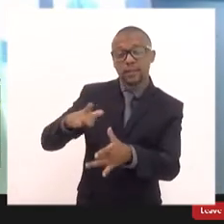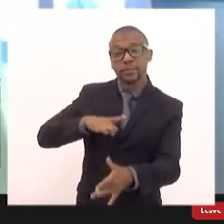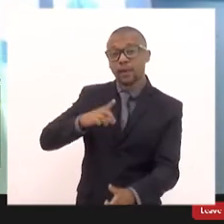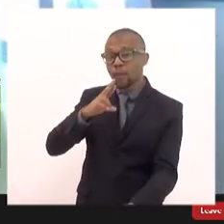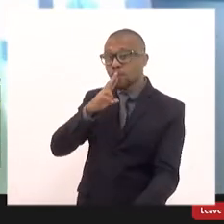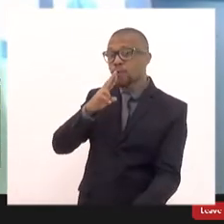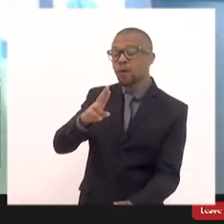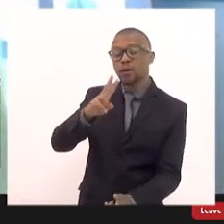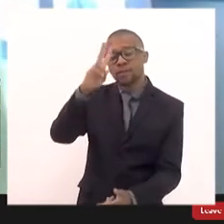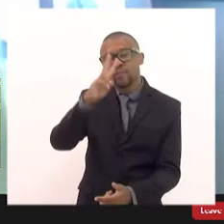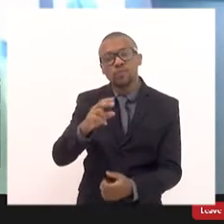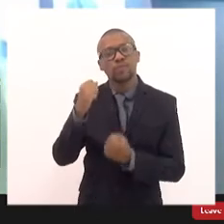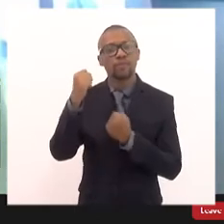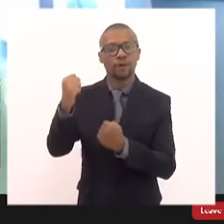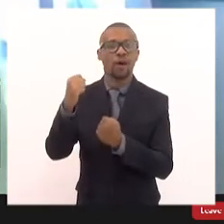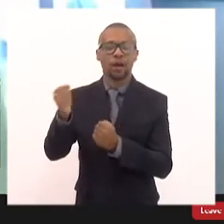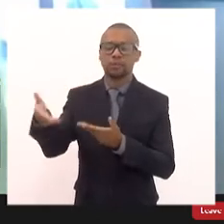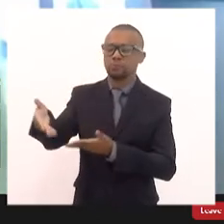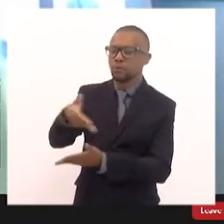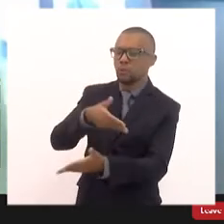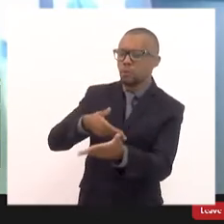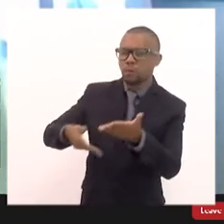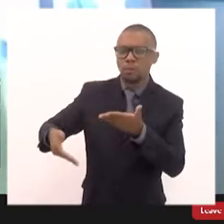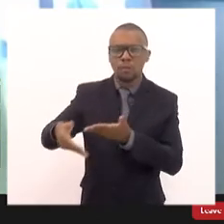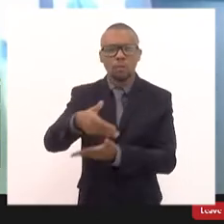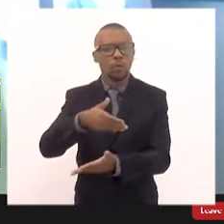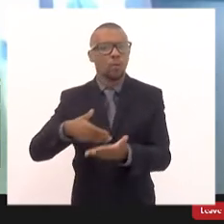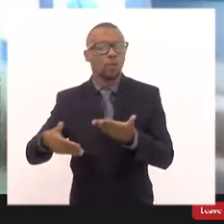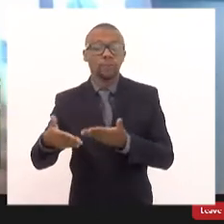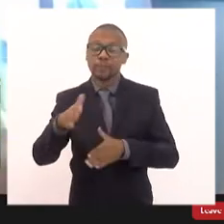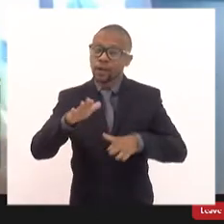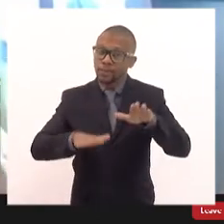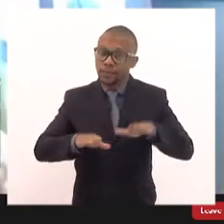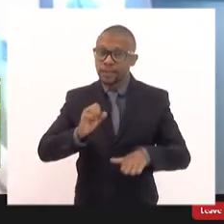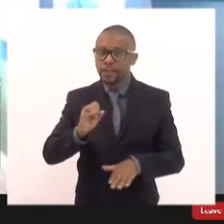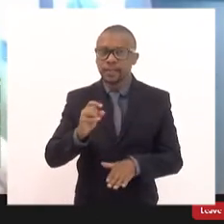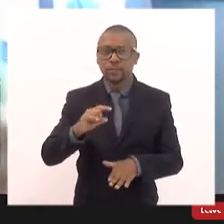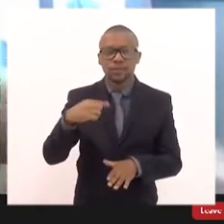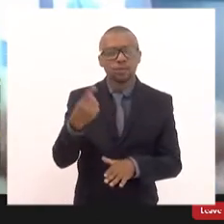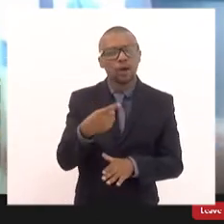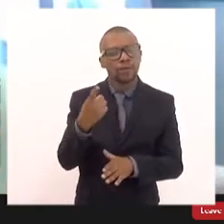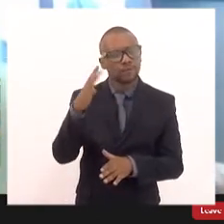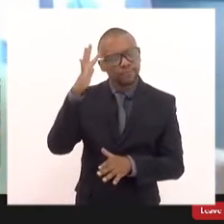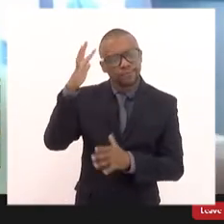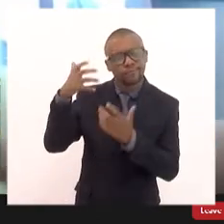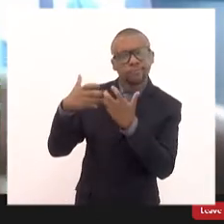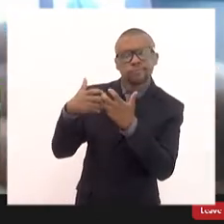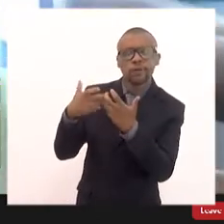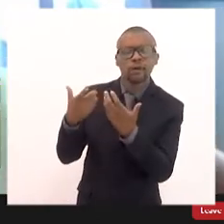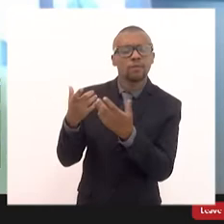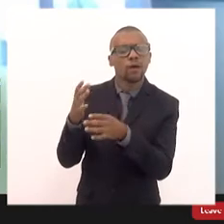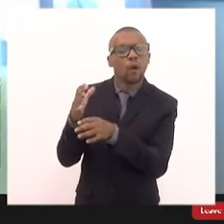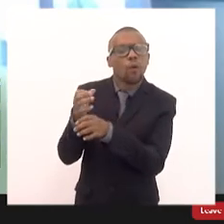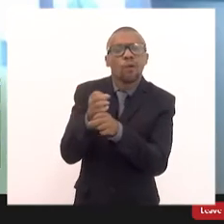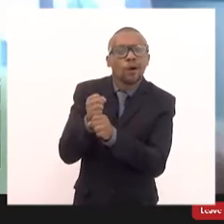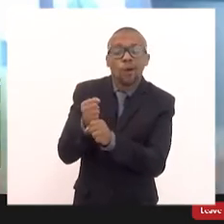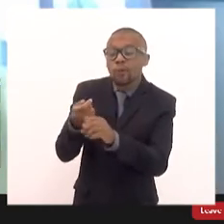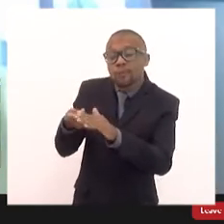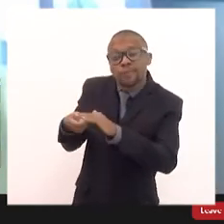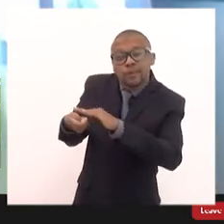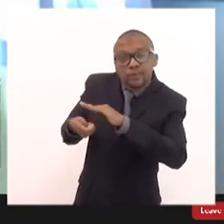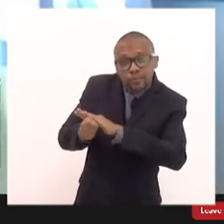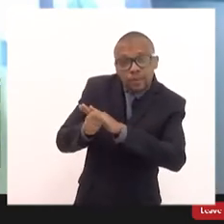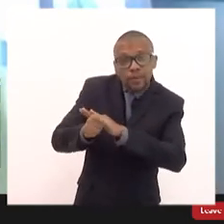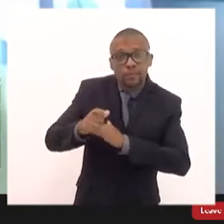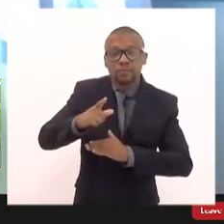muito forte, né? Talvez, se você fizer um cálculo, Marcelo Xavier, do investimento feito, do